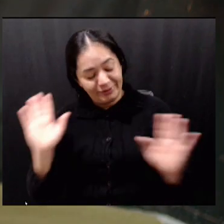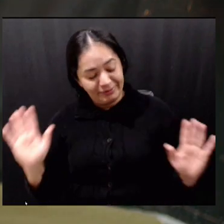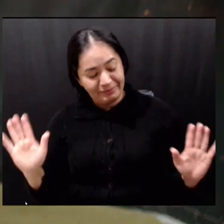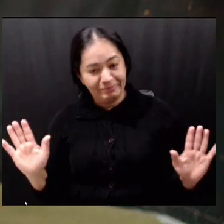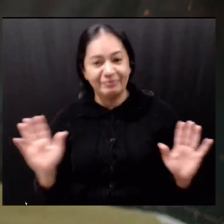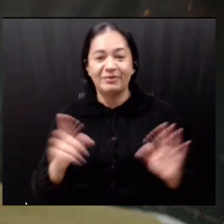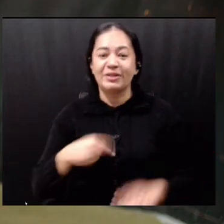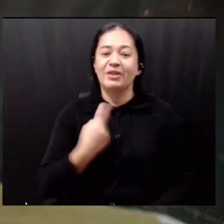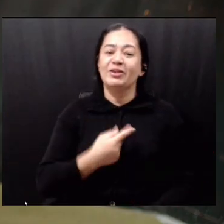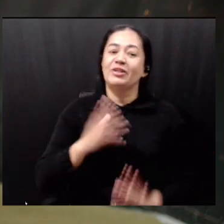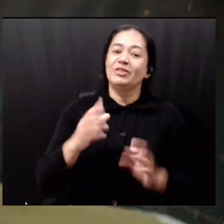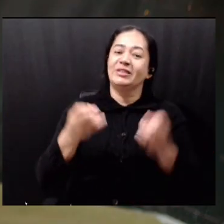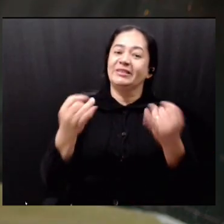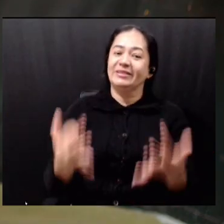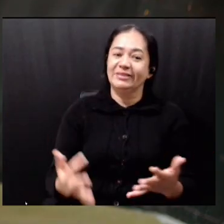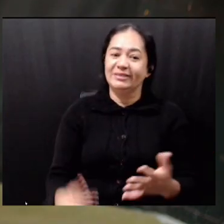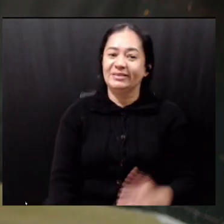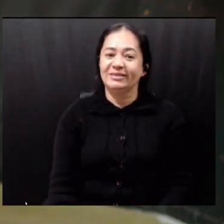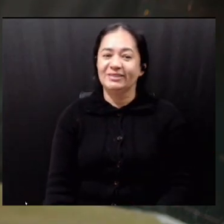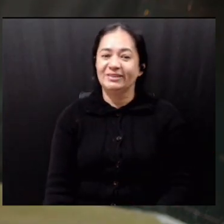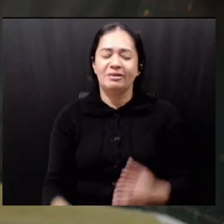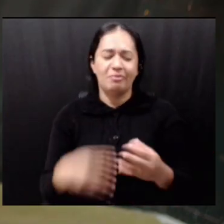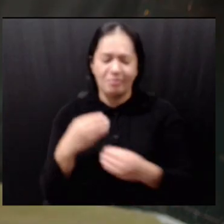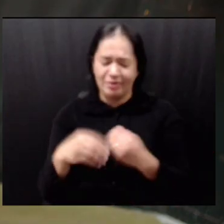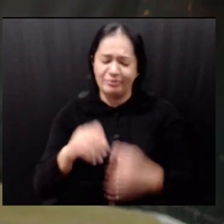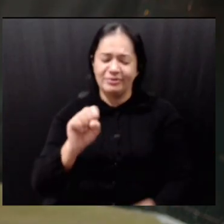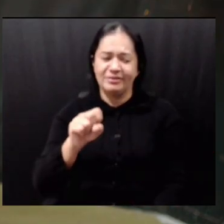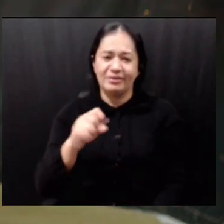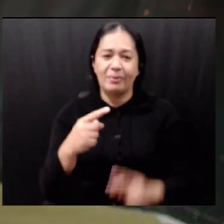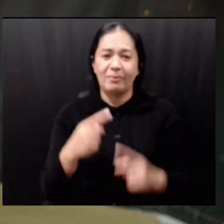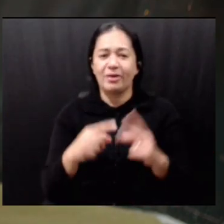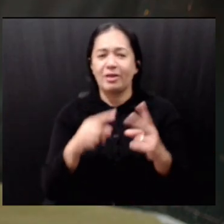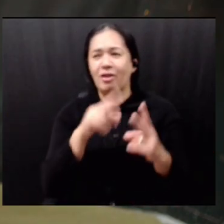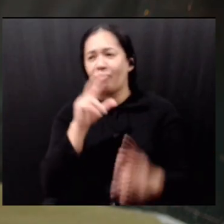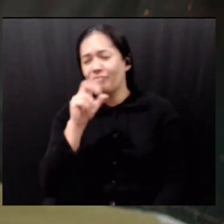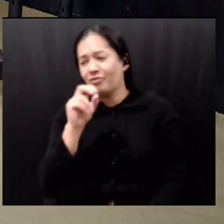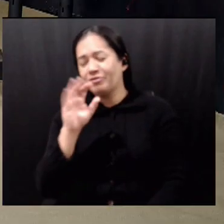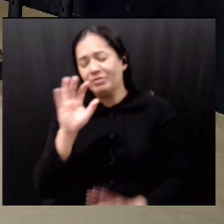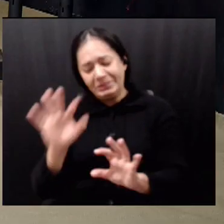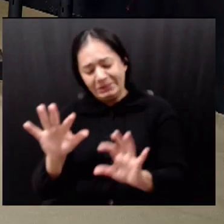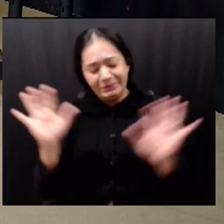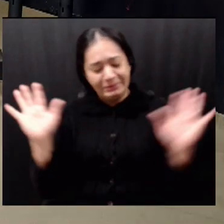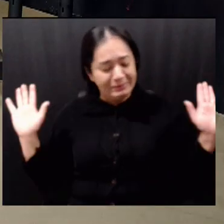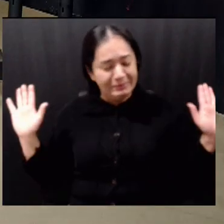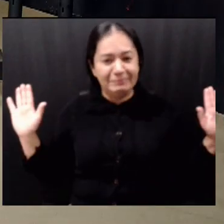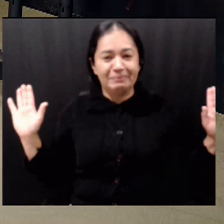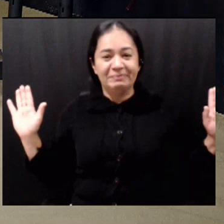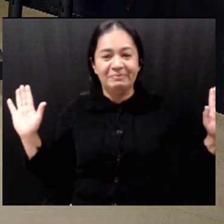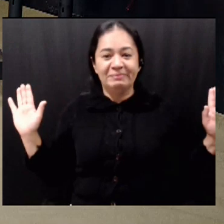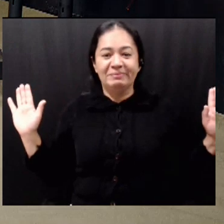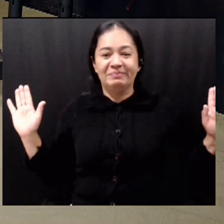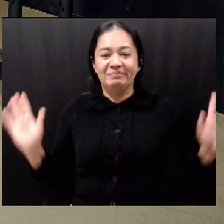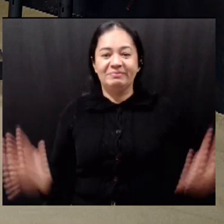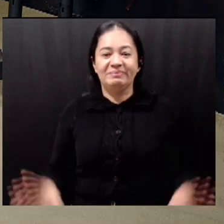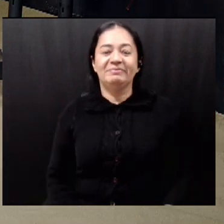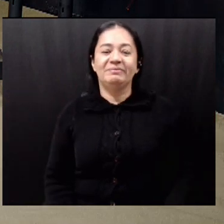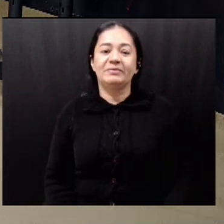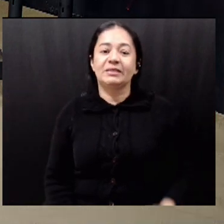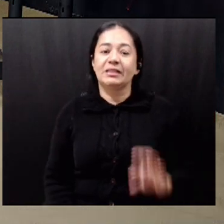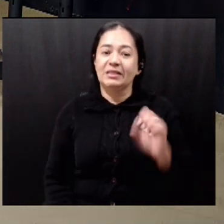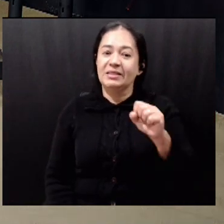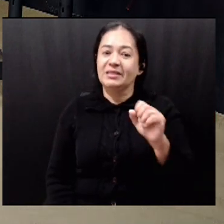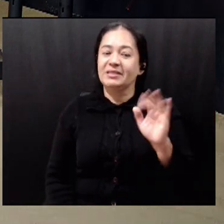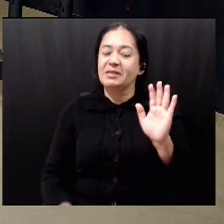contar. Acaba bagunçando às vezes, porque vô e vó é pra isso mesmo. Não é, Beatriz e Bruna? Sim, mas colocar aquele limite